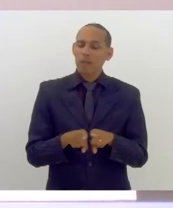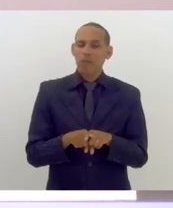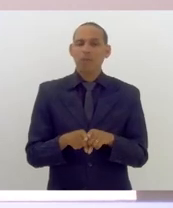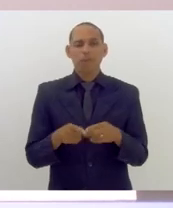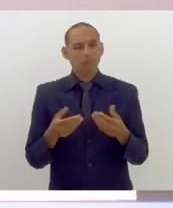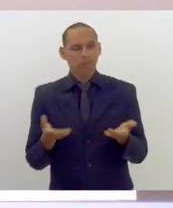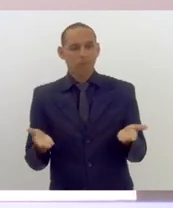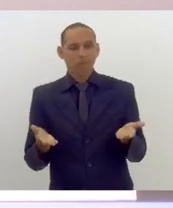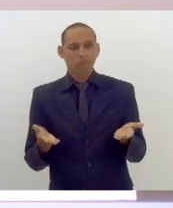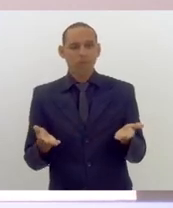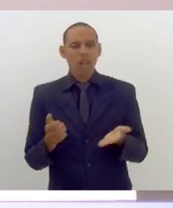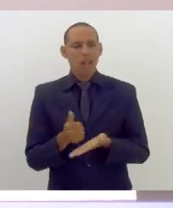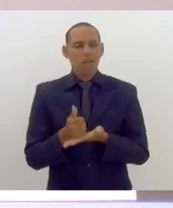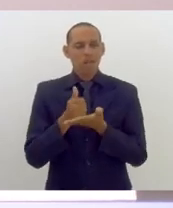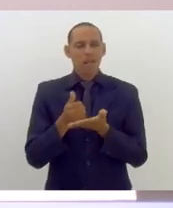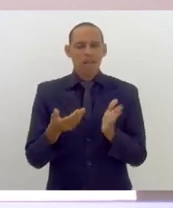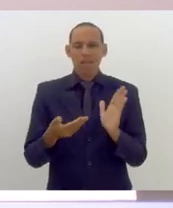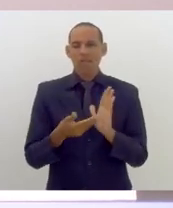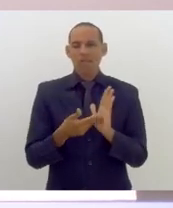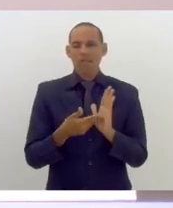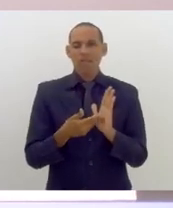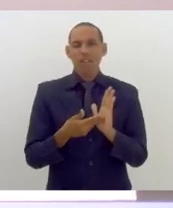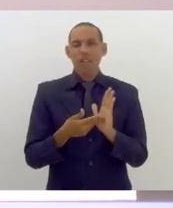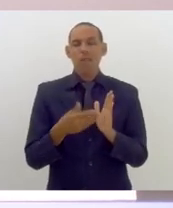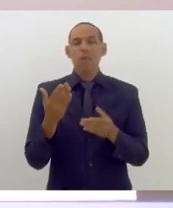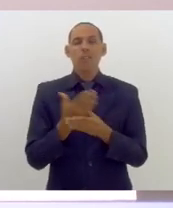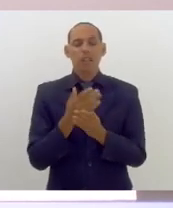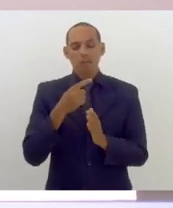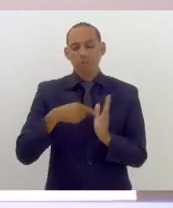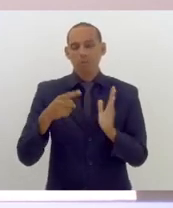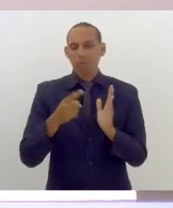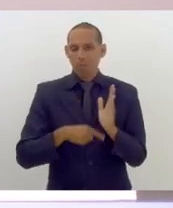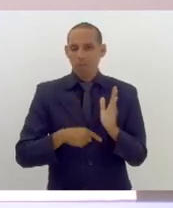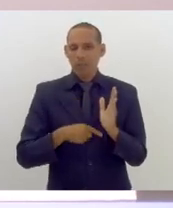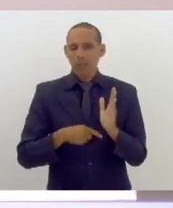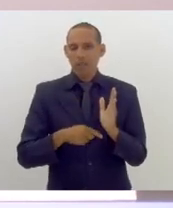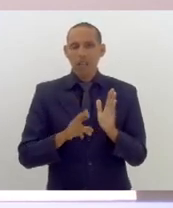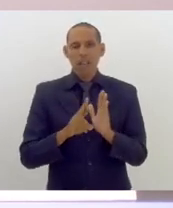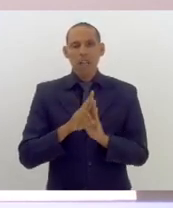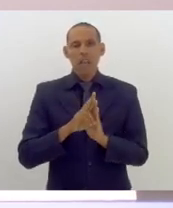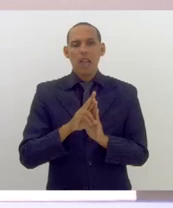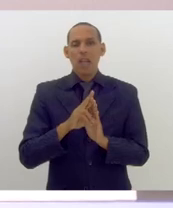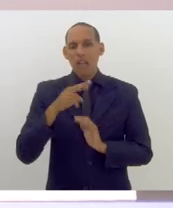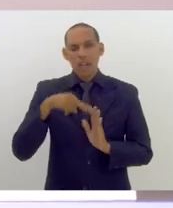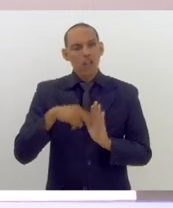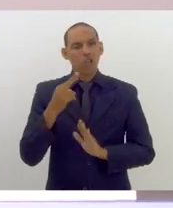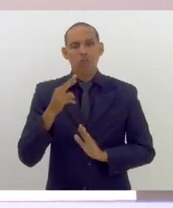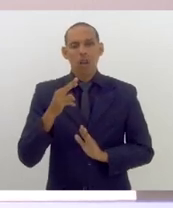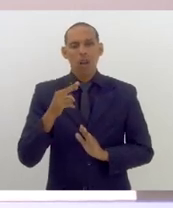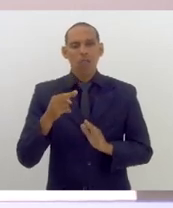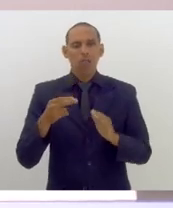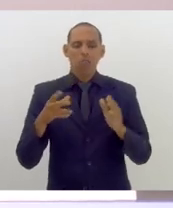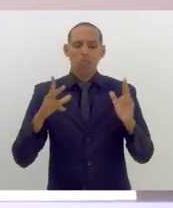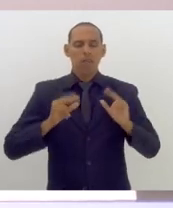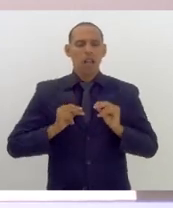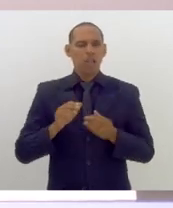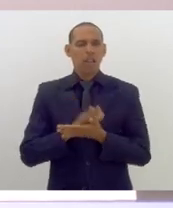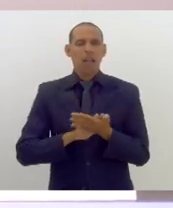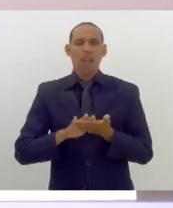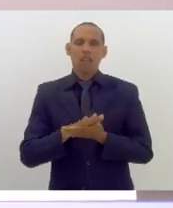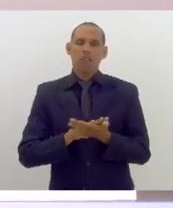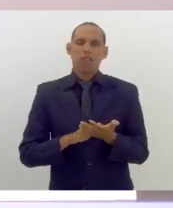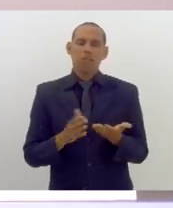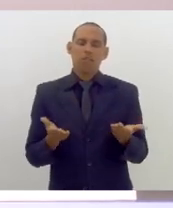da fundamentação Supra julga extinto o processo sem resolução do mérito Mas vem aqui sem